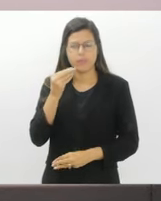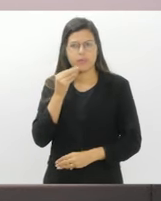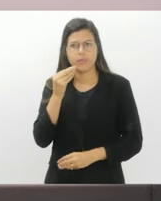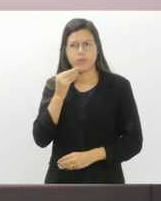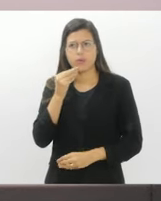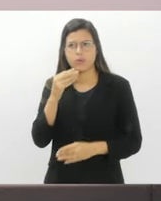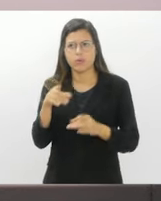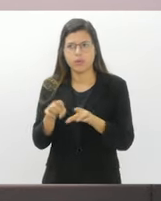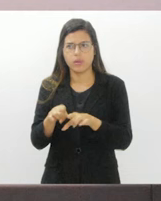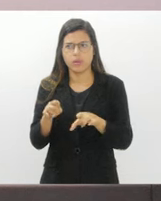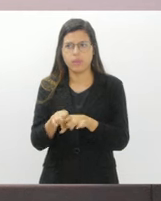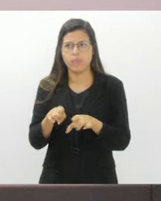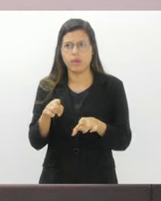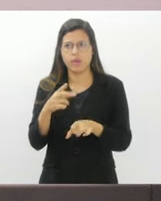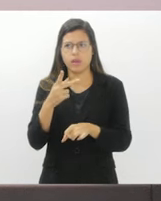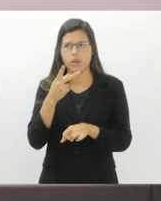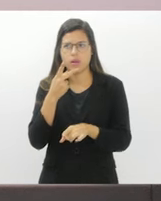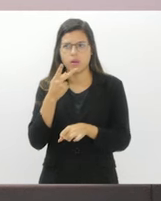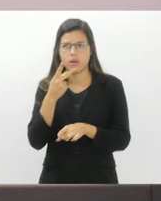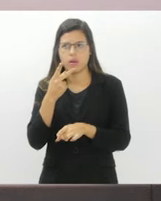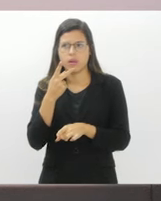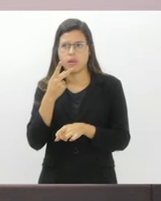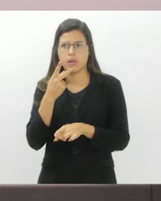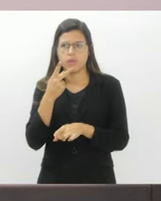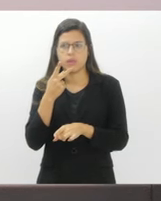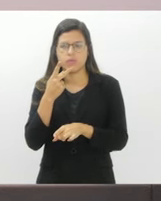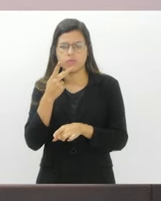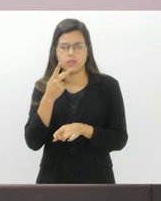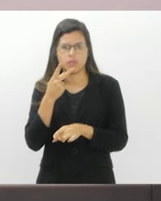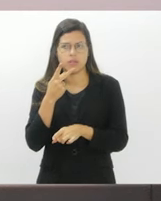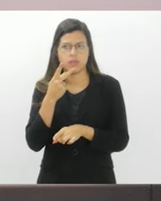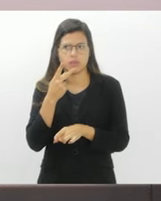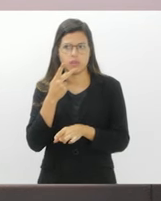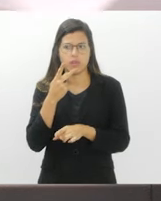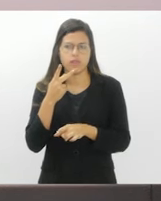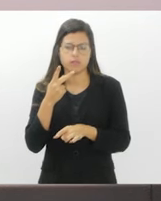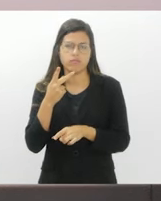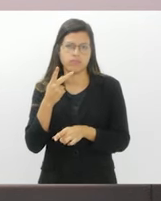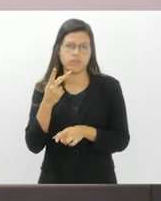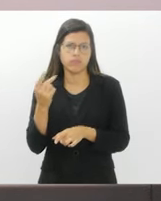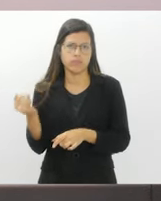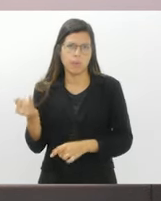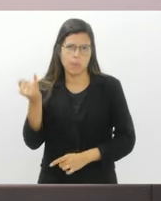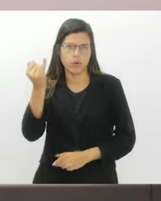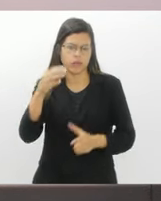para renovar os protestos de elevada estima e distinta consideração.